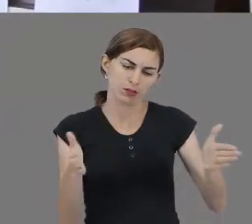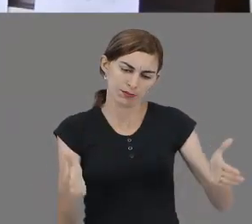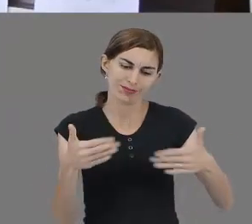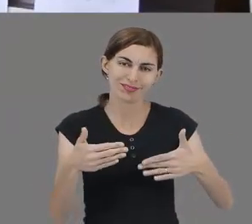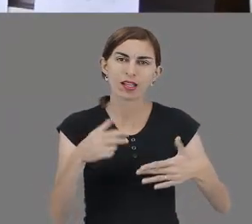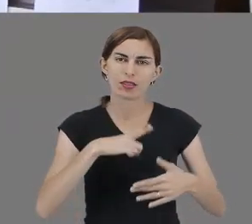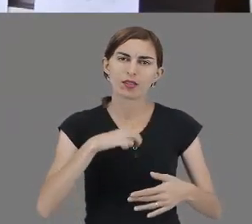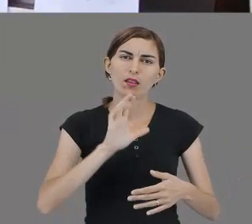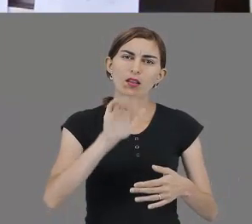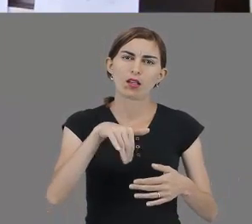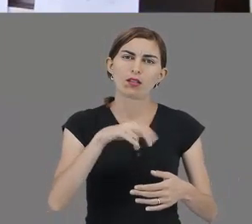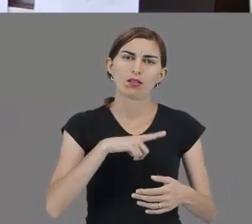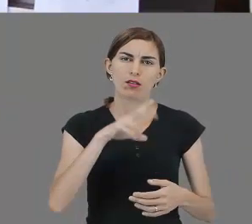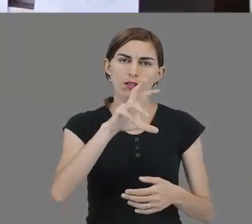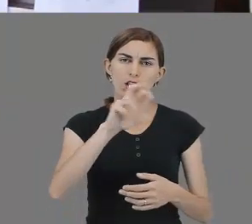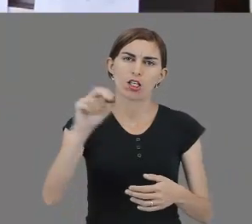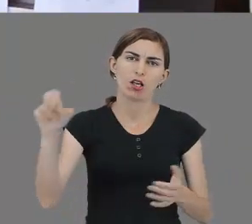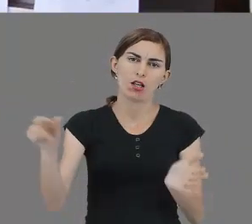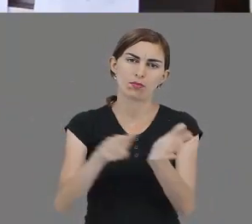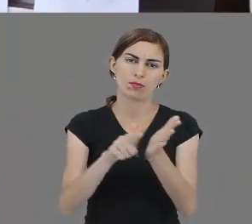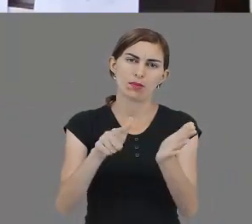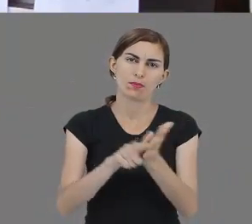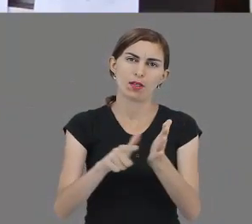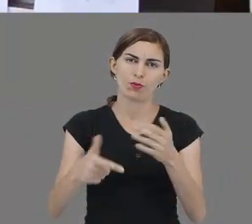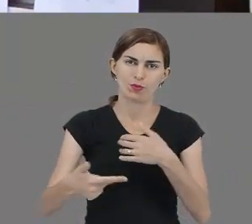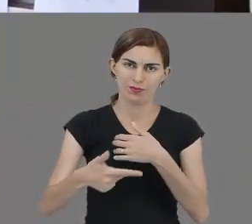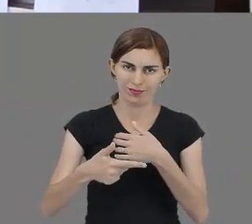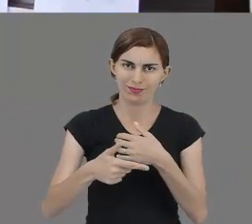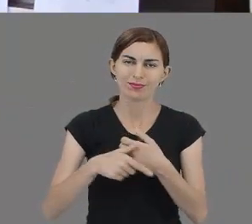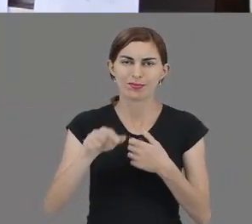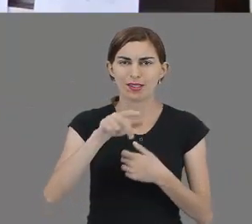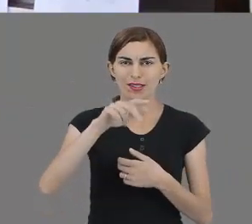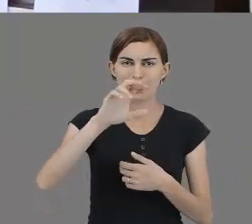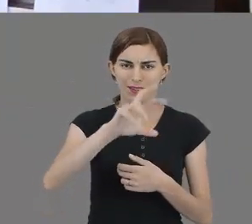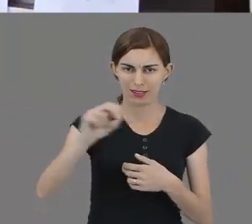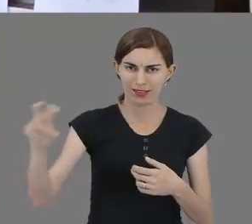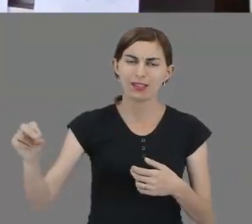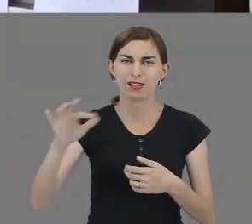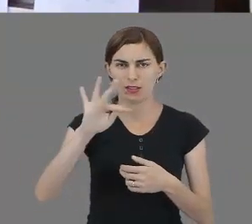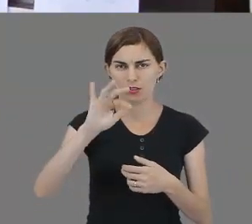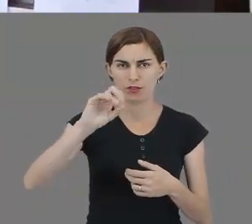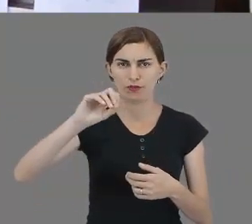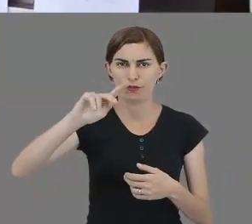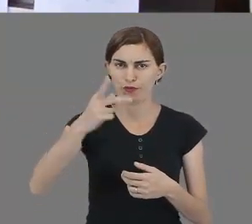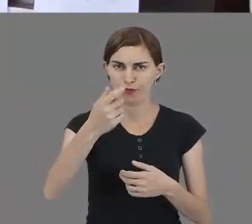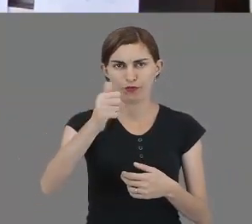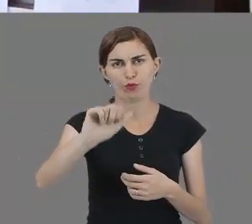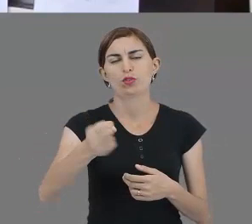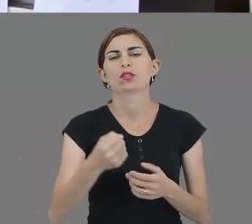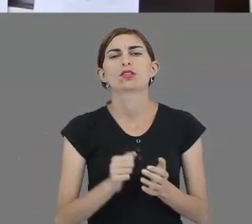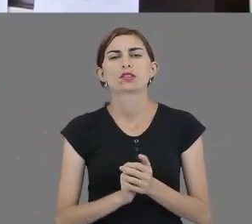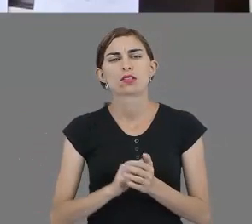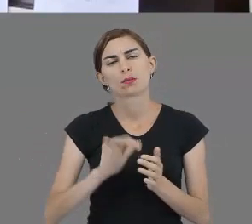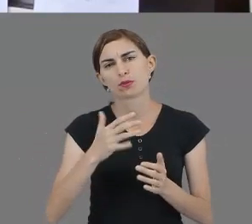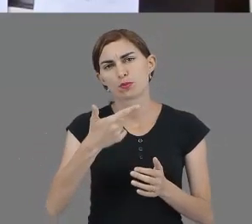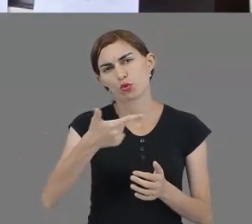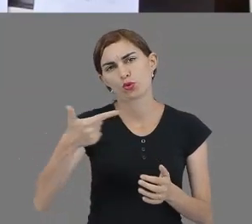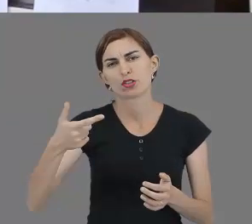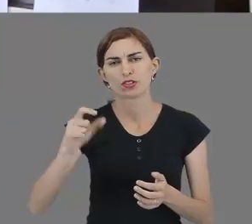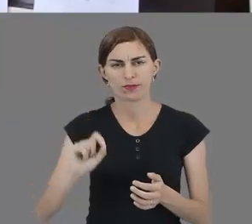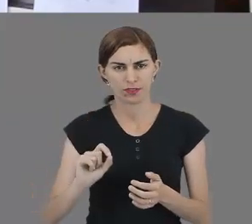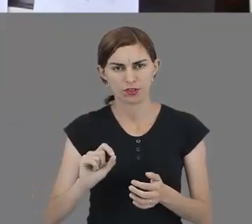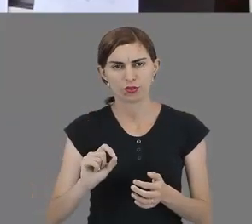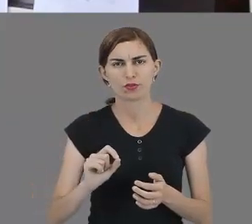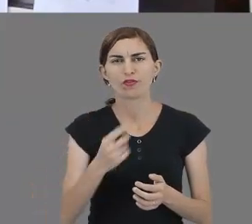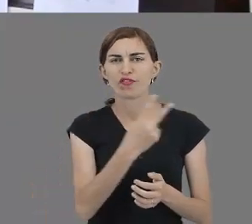eu sei que em cada caixa dessa eu tenho 10 resmas, e no meu documento diz que eu devo receber 220 e